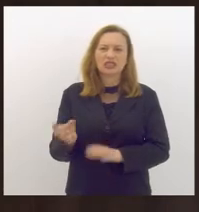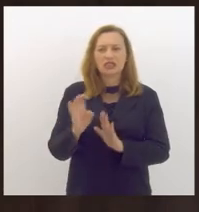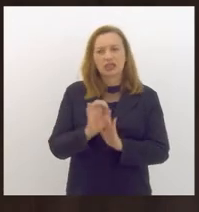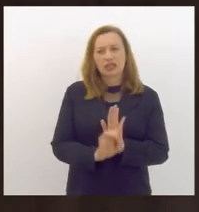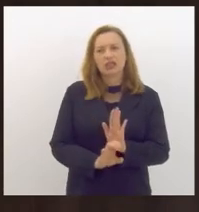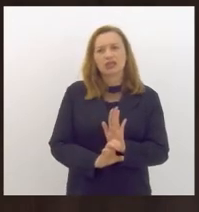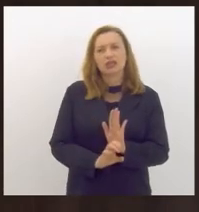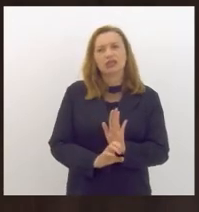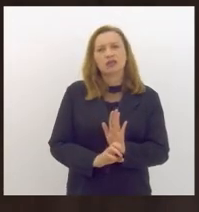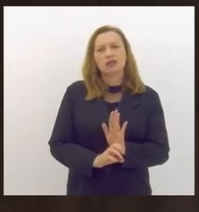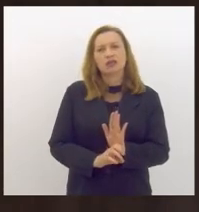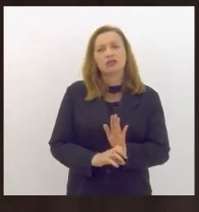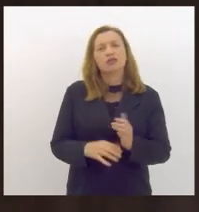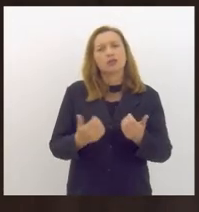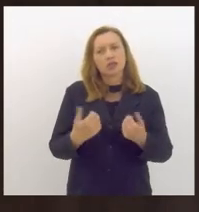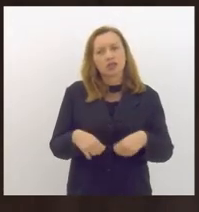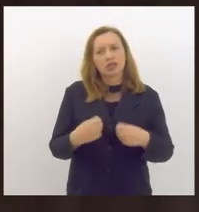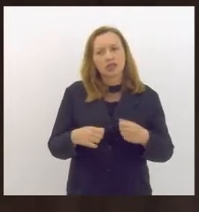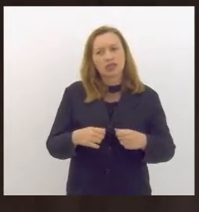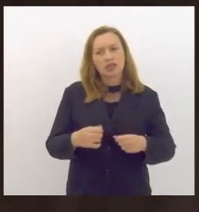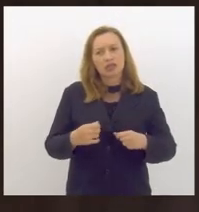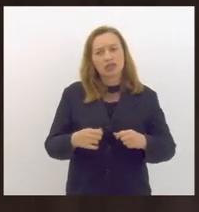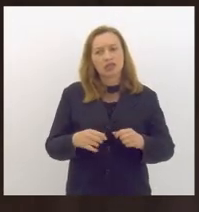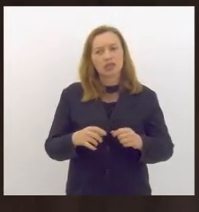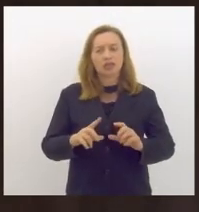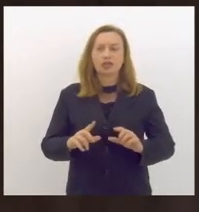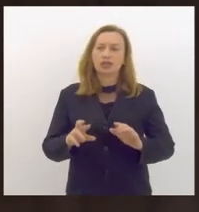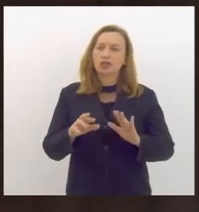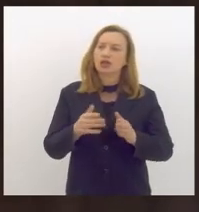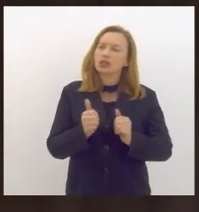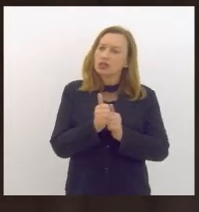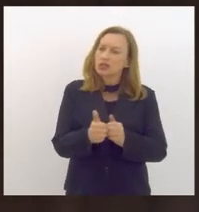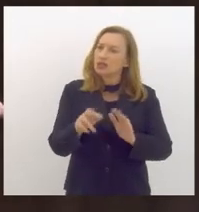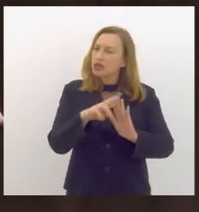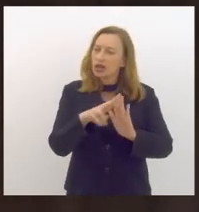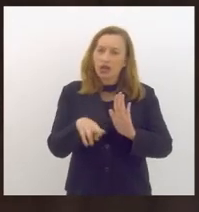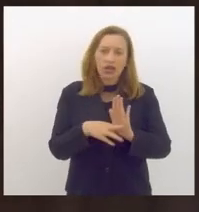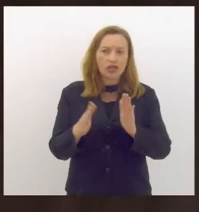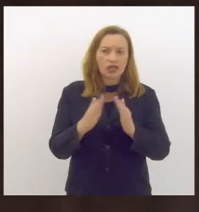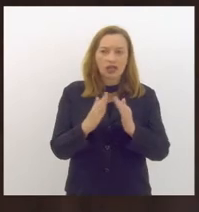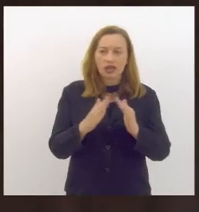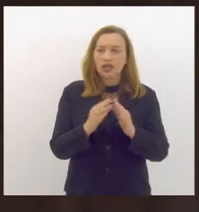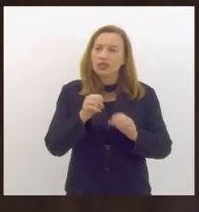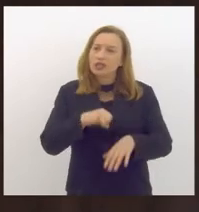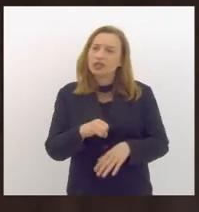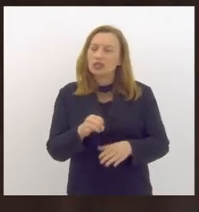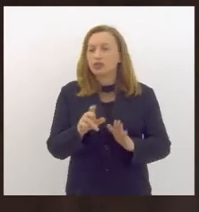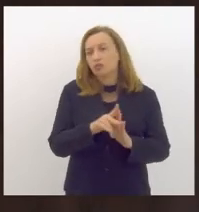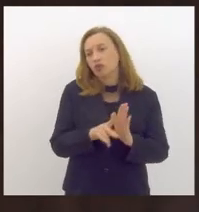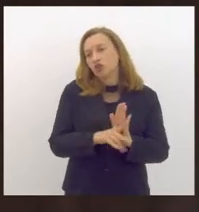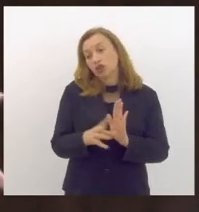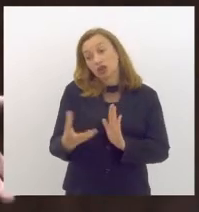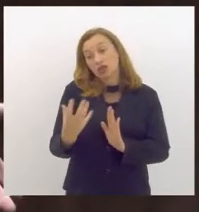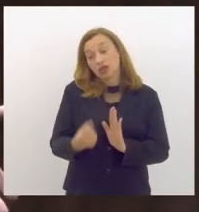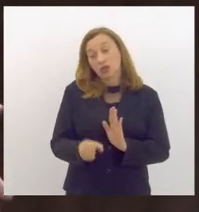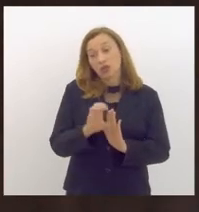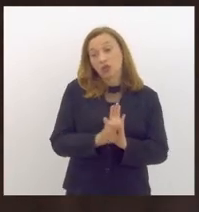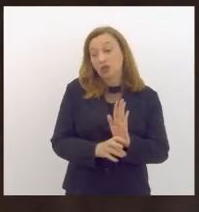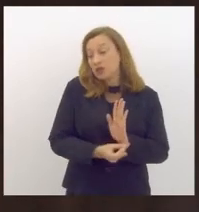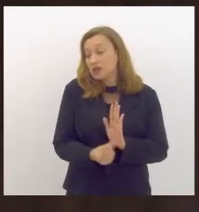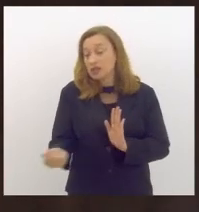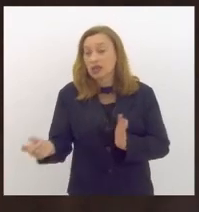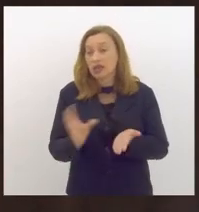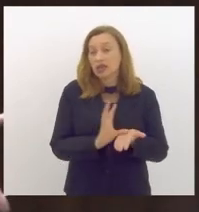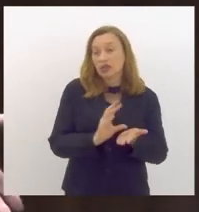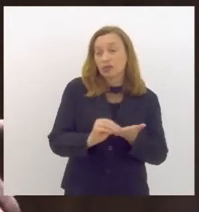se proceder na forma do regimento interno, senhor presidente. Se o projeto recebeu emendas, sai de pauta